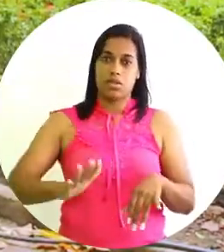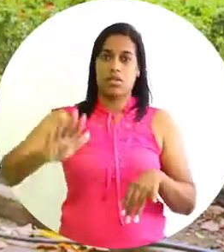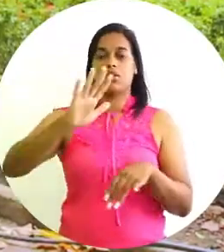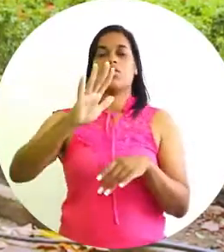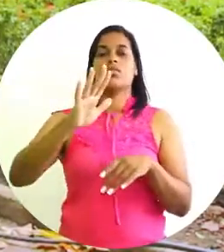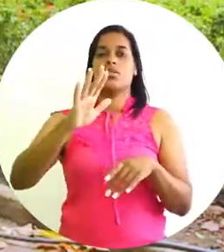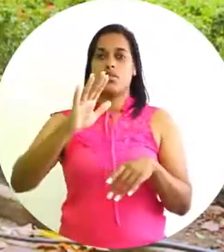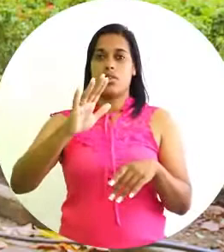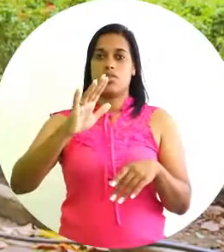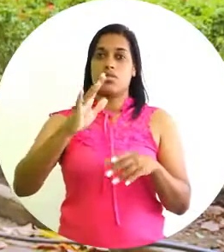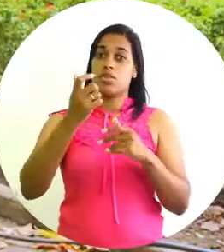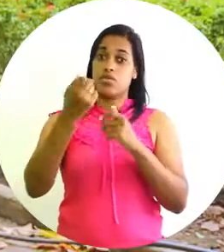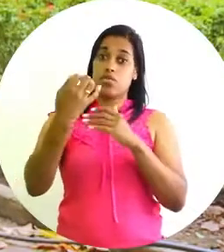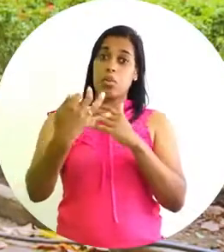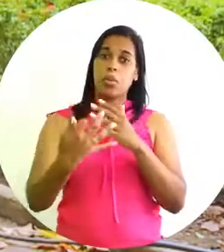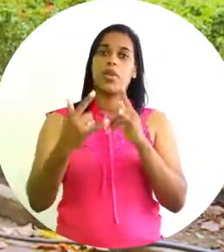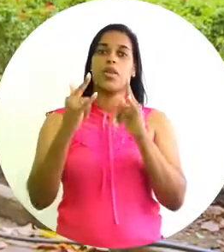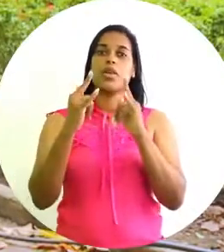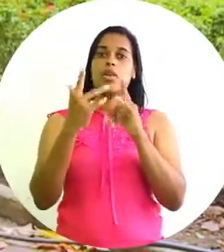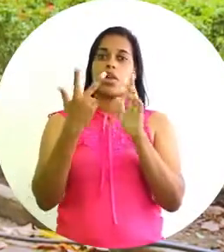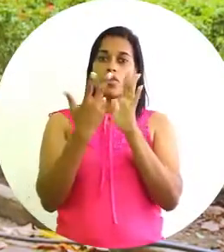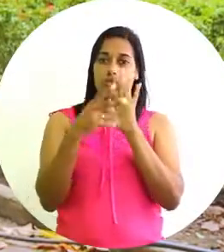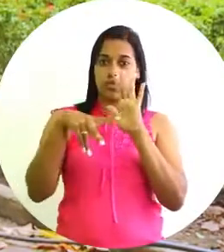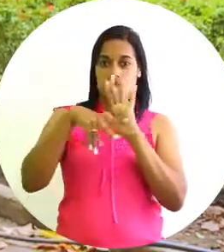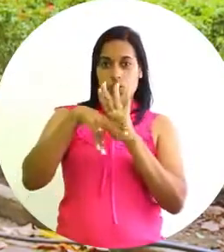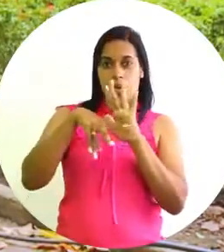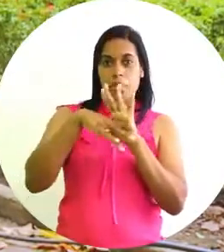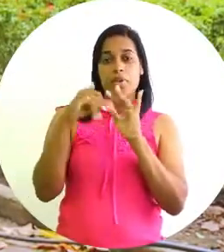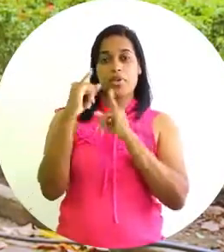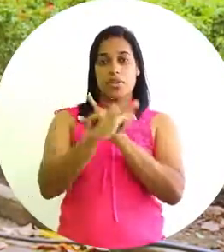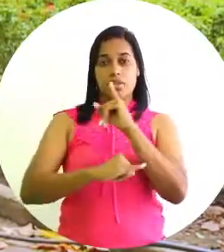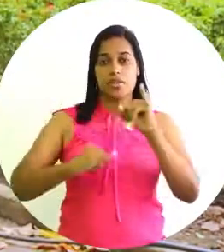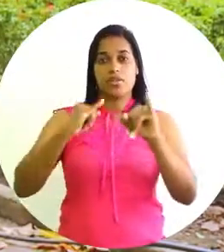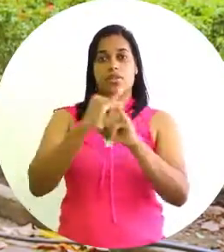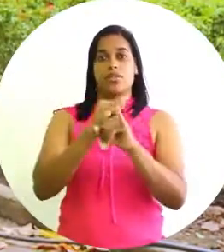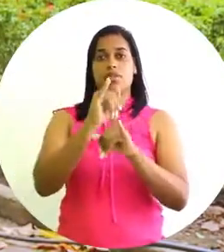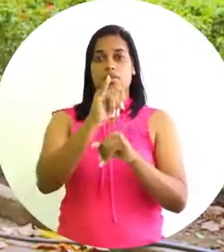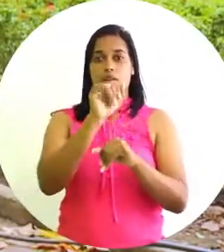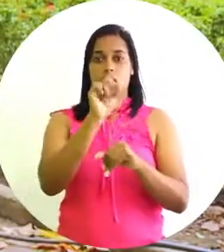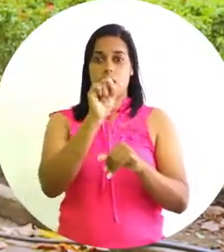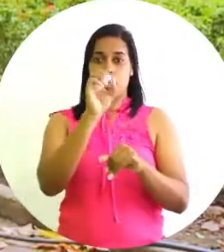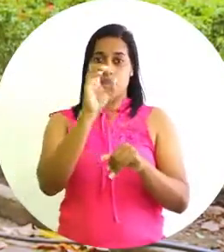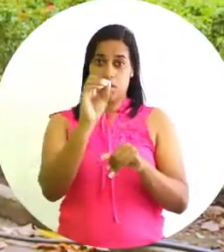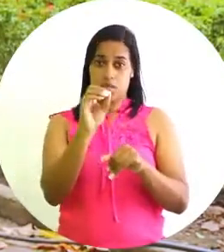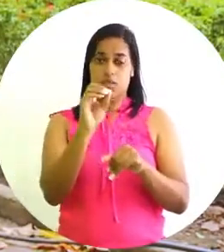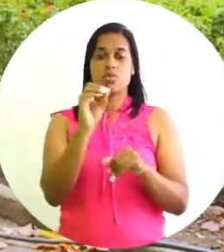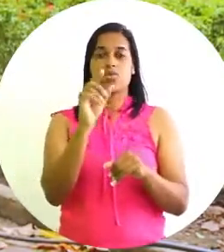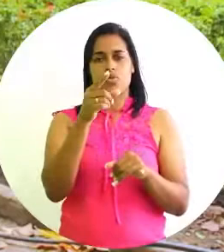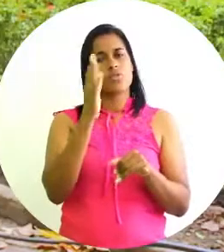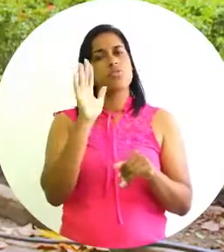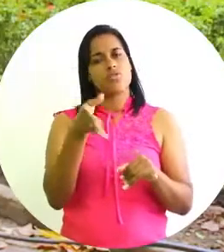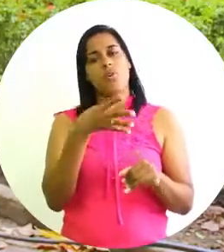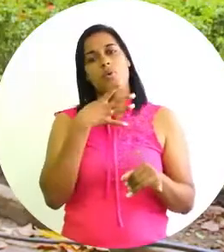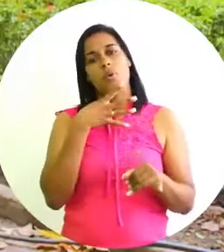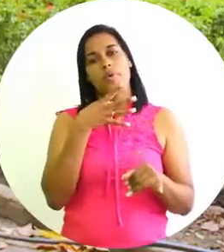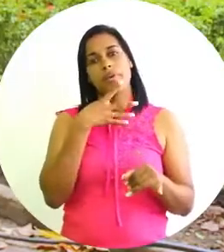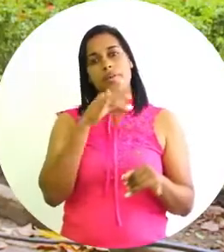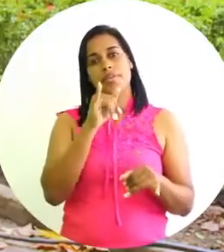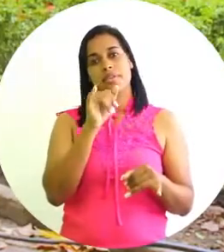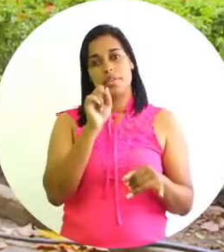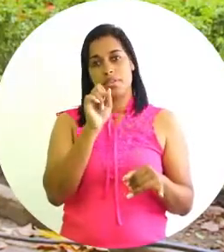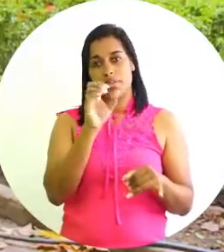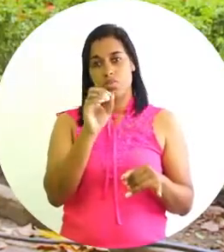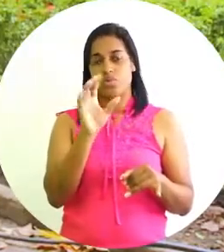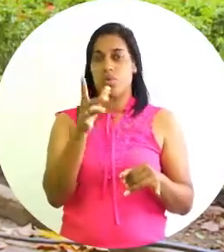vão estabelecer as normas. A nível internacional, nós temos a ISO, que é comum vocês já terem escutado, geralmente